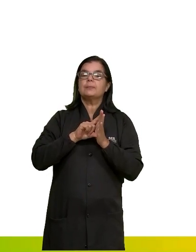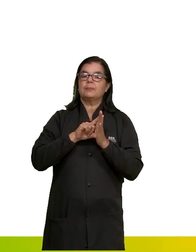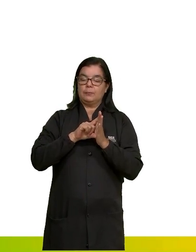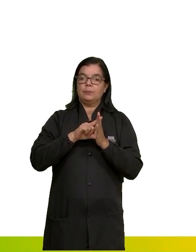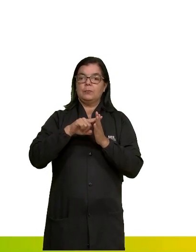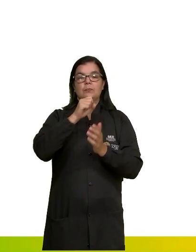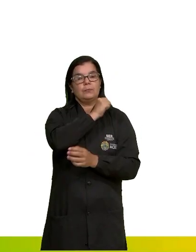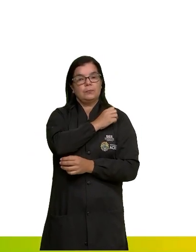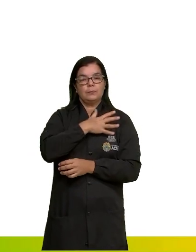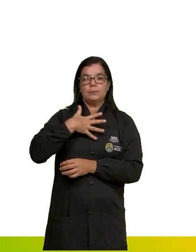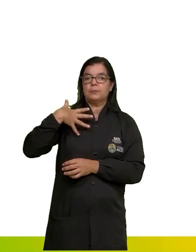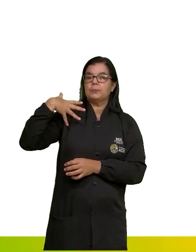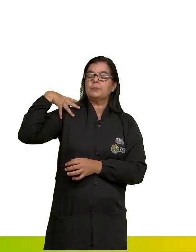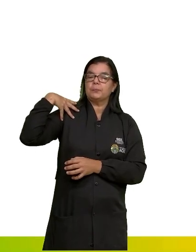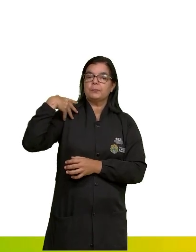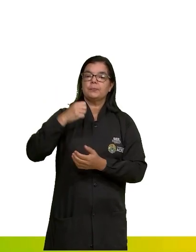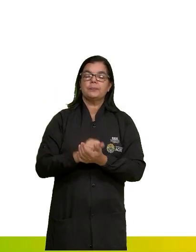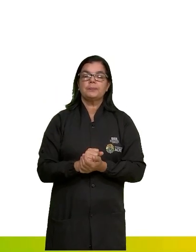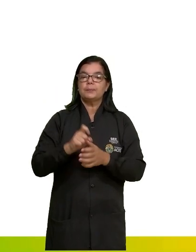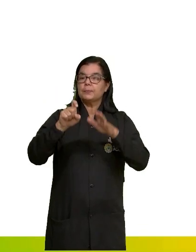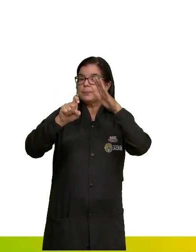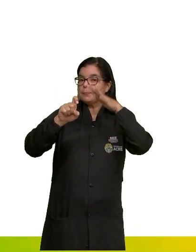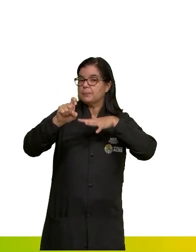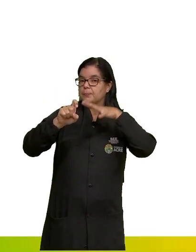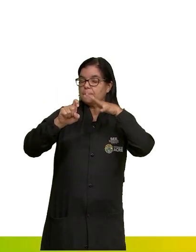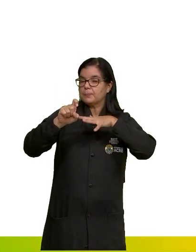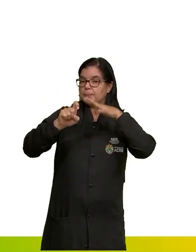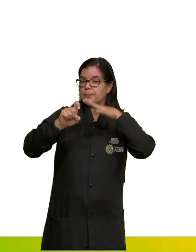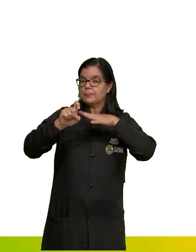são os pré-socráticos. Então, na mitologia